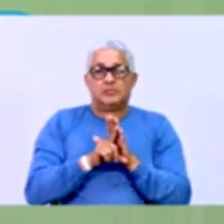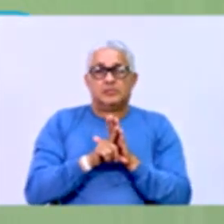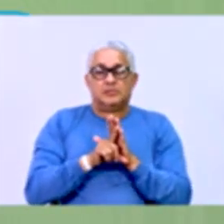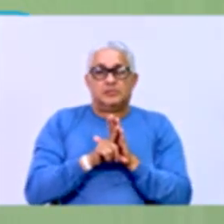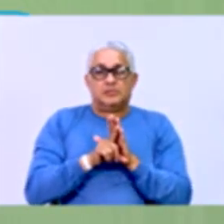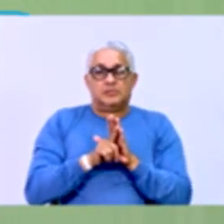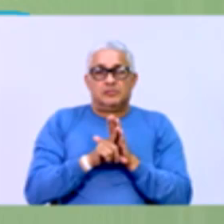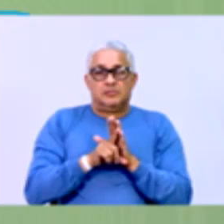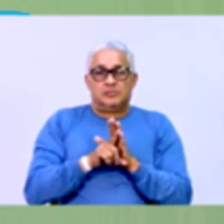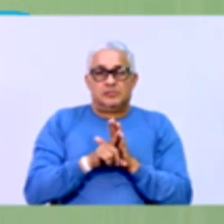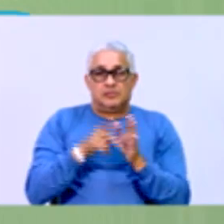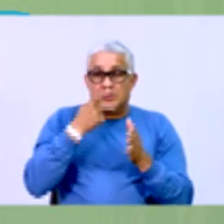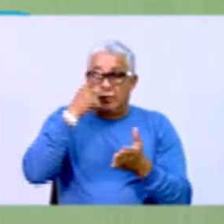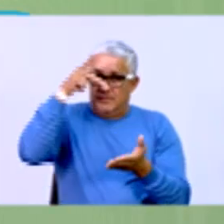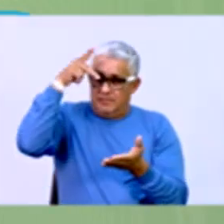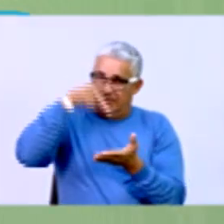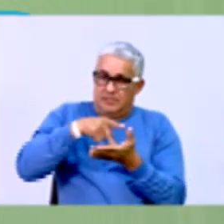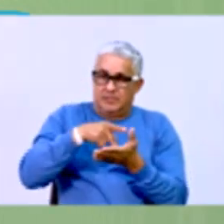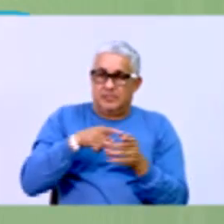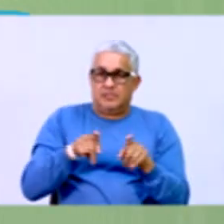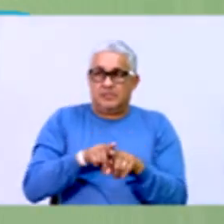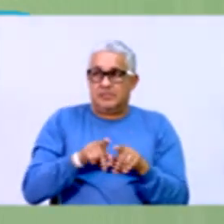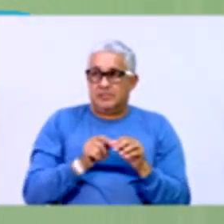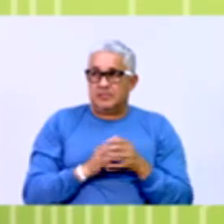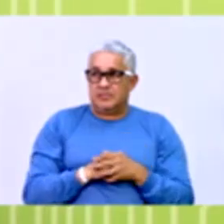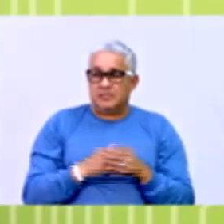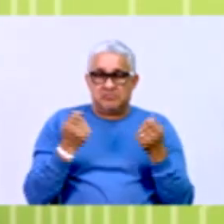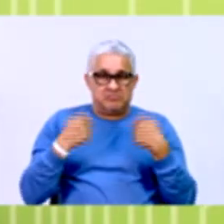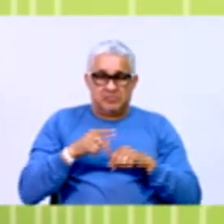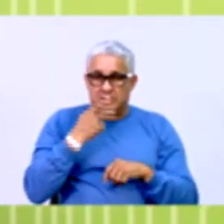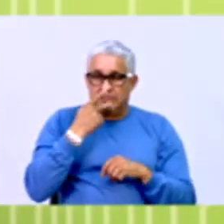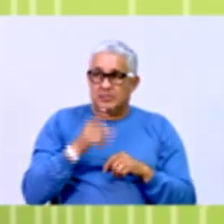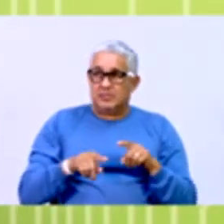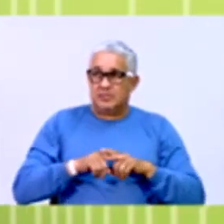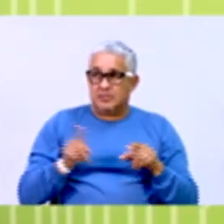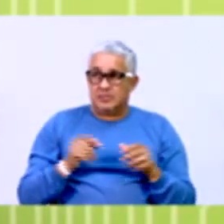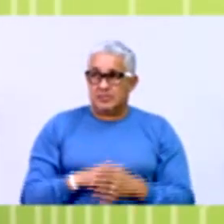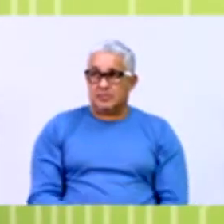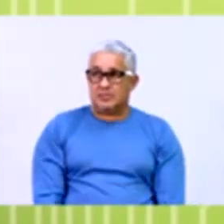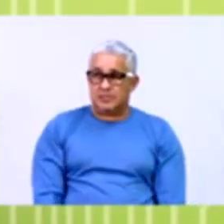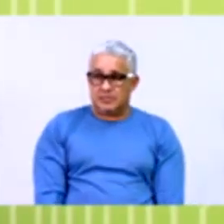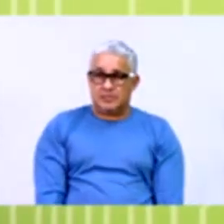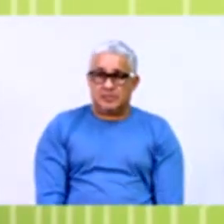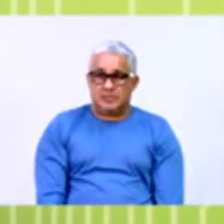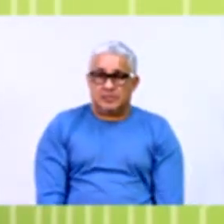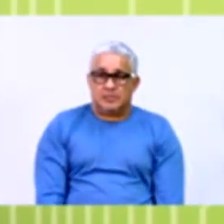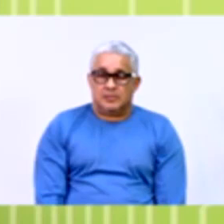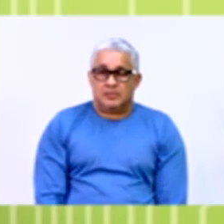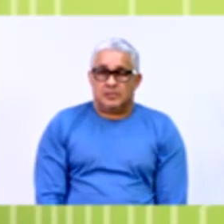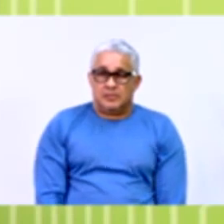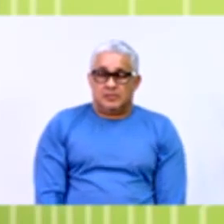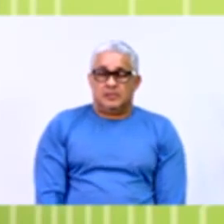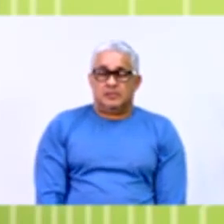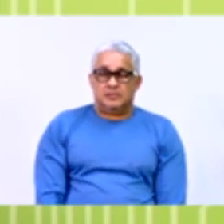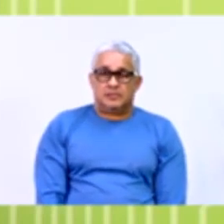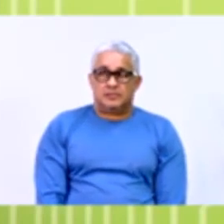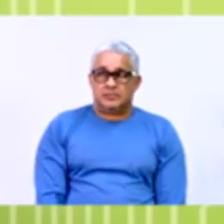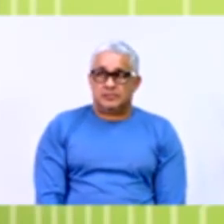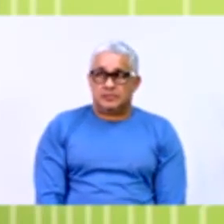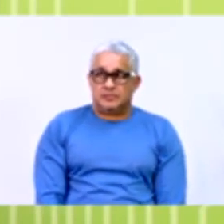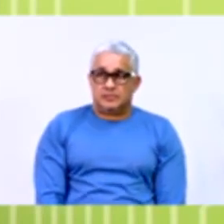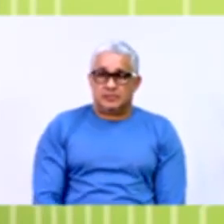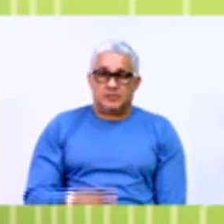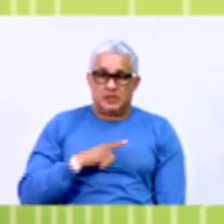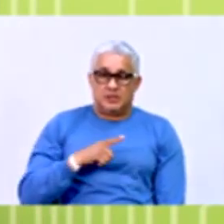honesta. Seria desnecessário dizer isso, né? Mas a verdade é que quando se trata